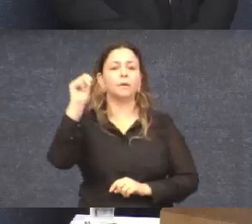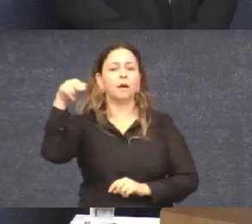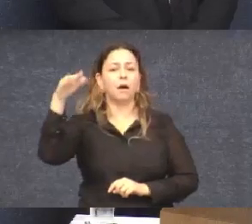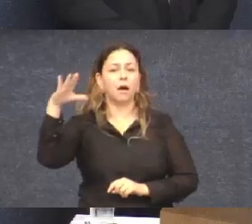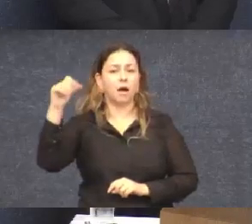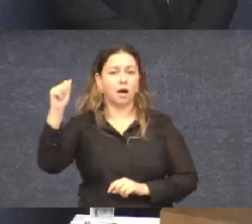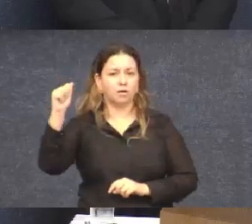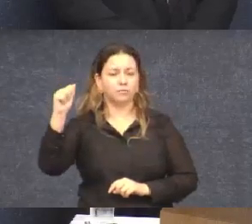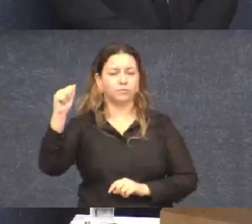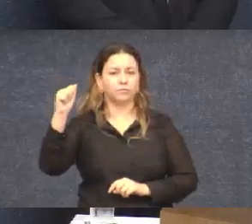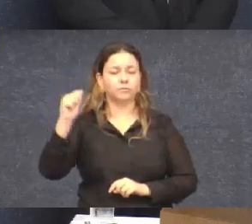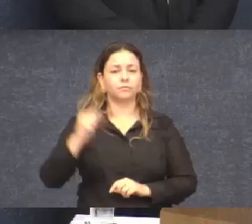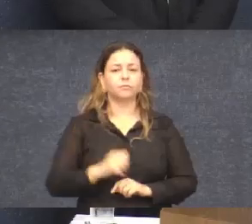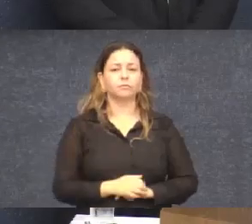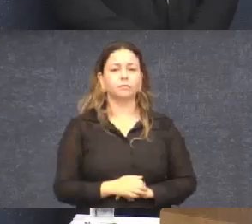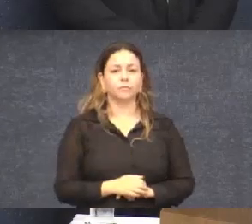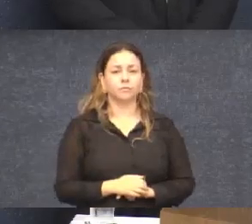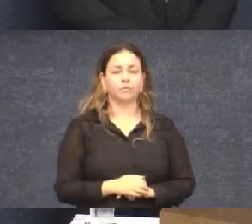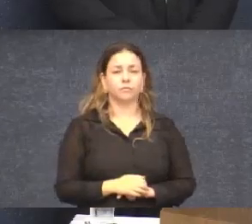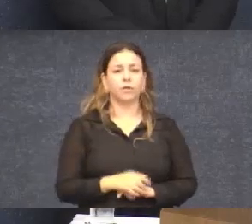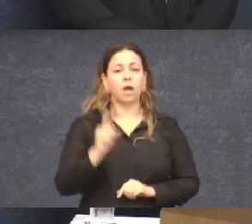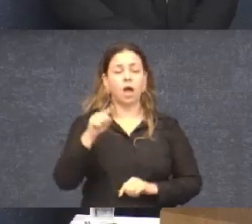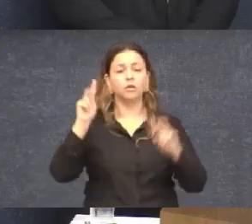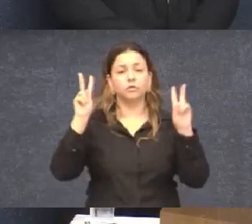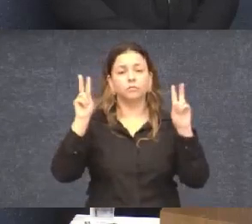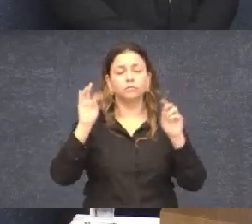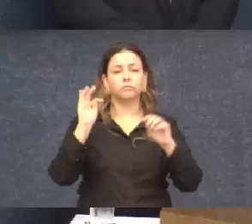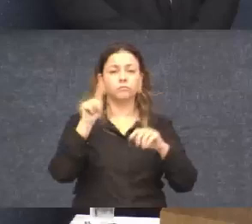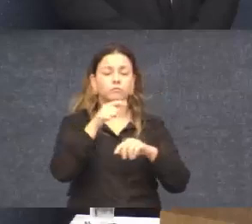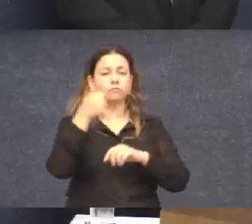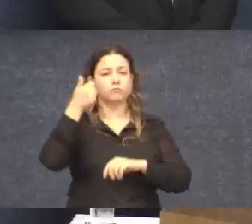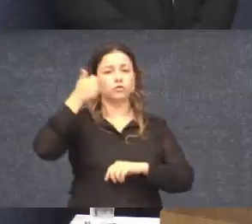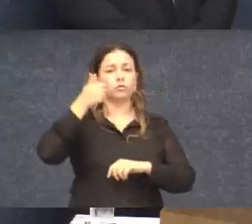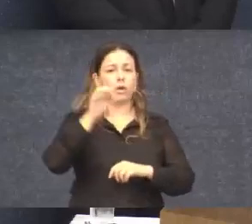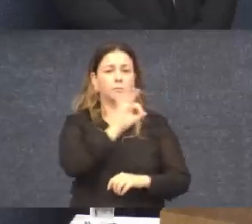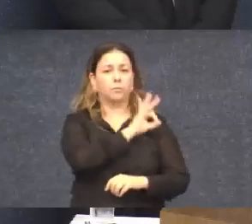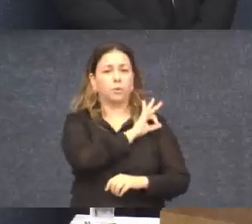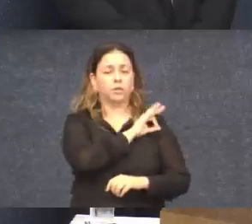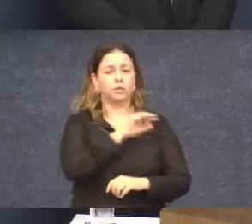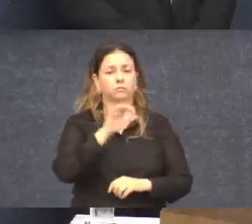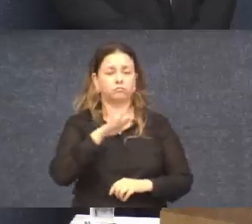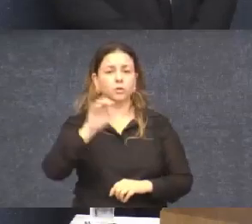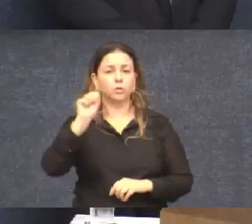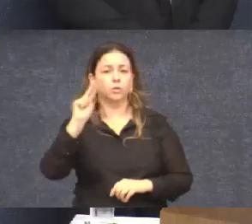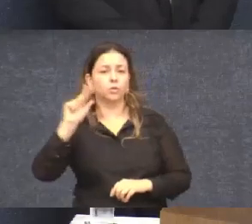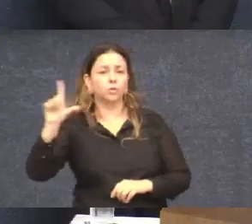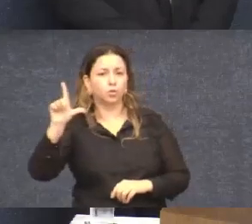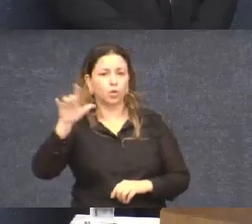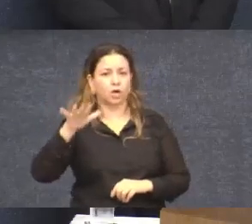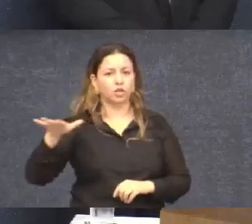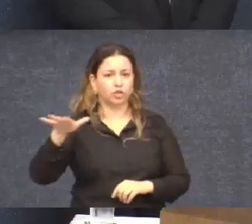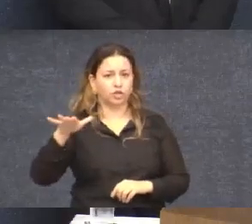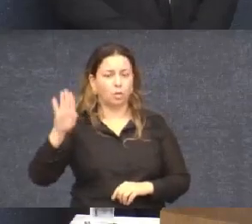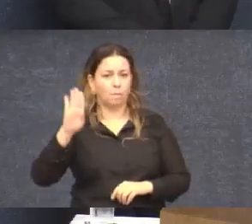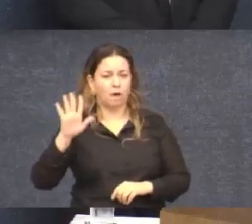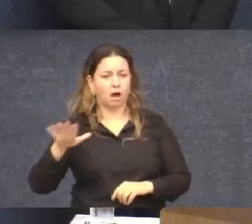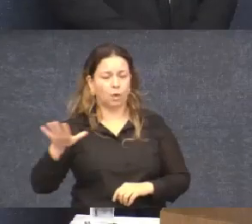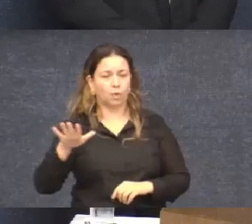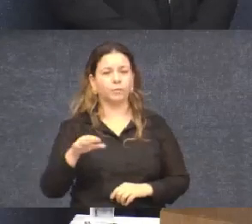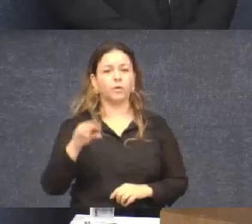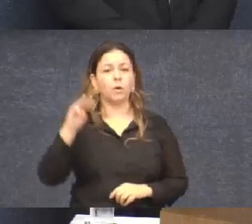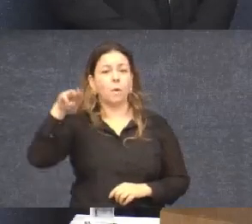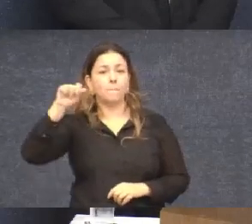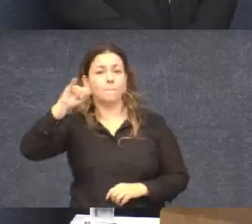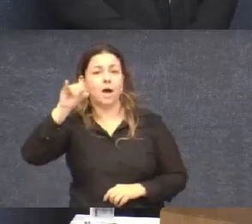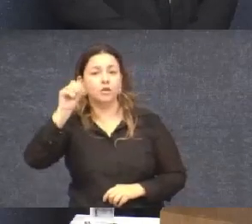Sé Prado Vanderlei, que é titular da primeira delegacia de Polícia Civil aqui da região sul, o Cláudio Antônio Jorge, que é o major